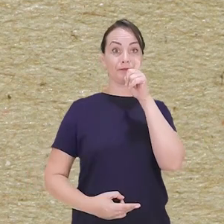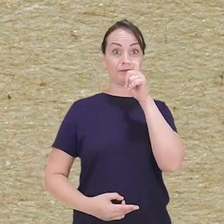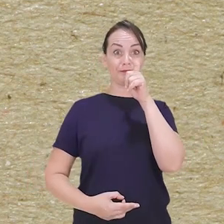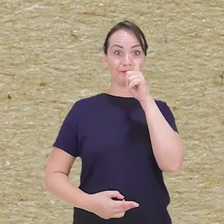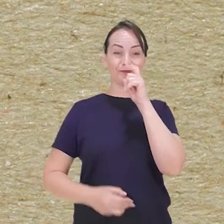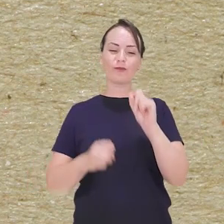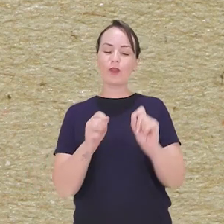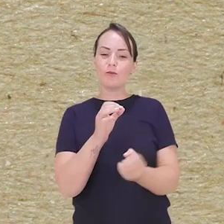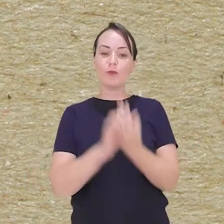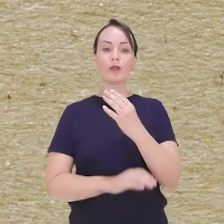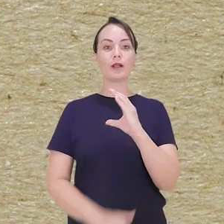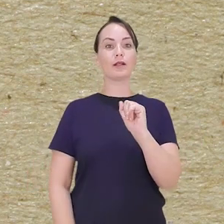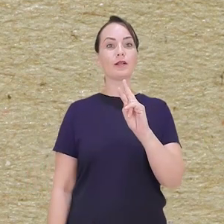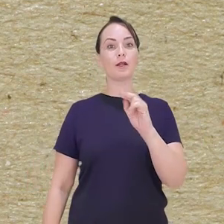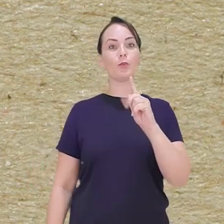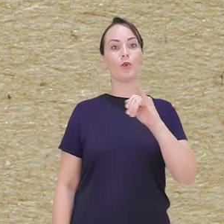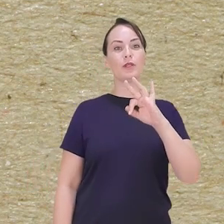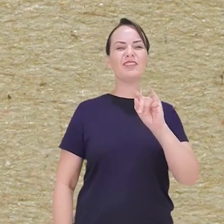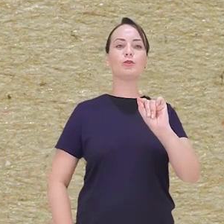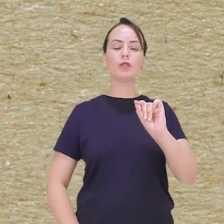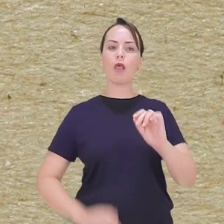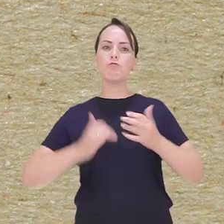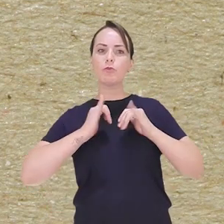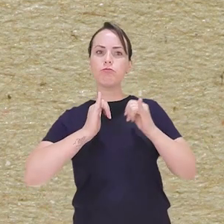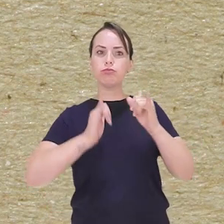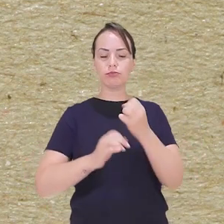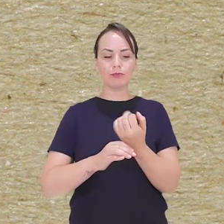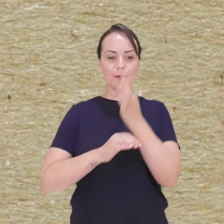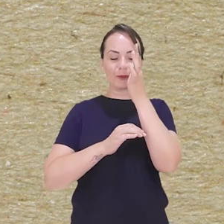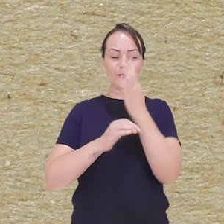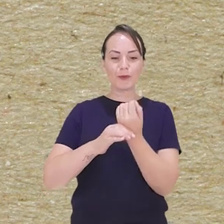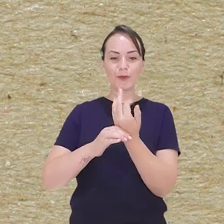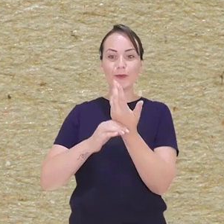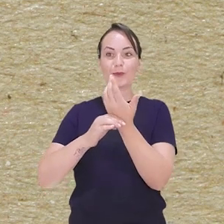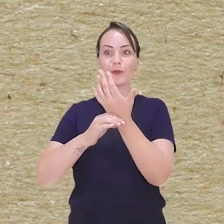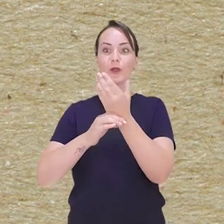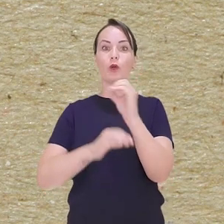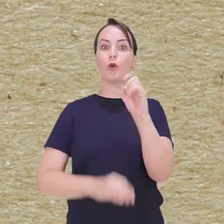produzindo carboidratos, energia para as plantas, e liberam o oxigênio.